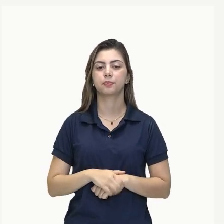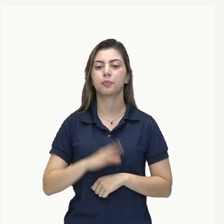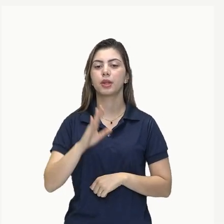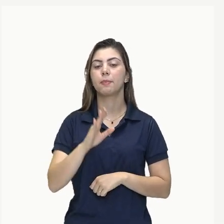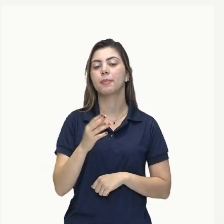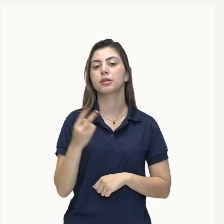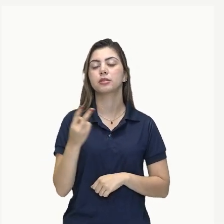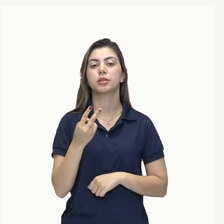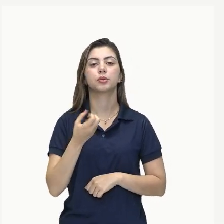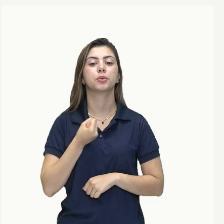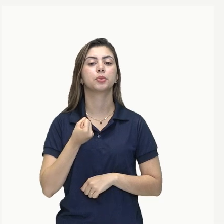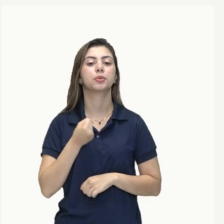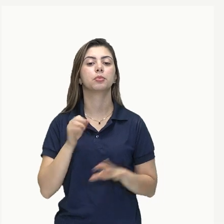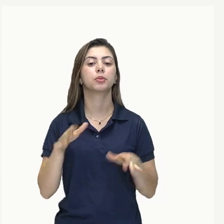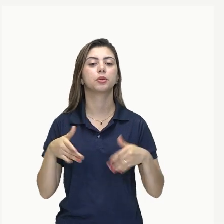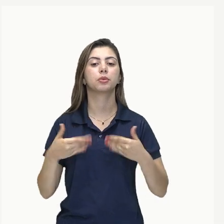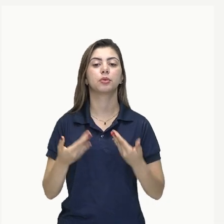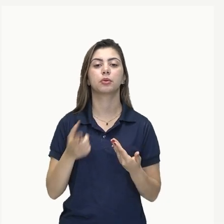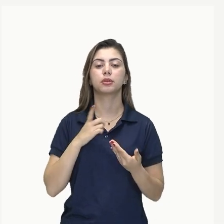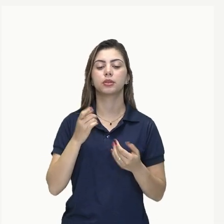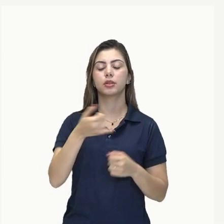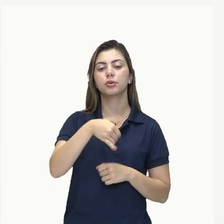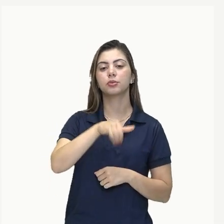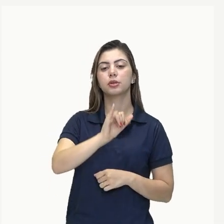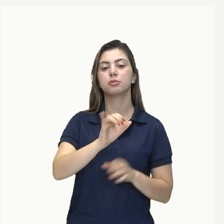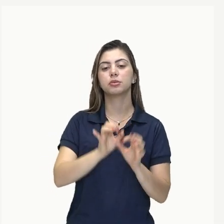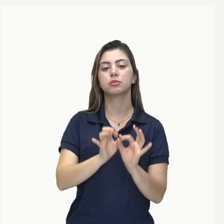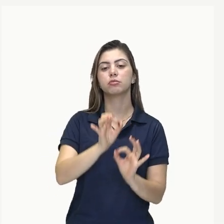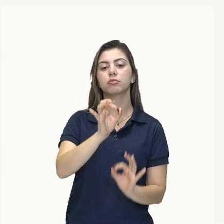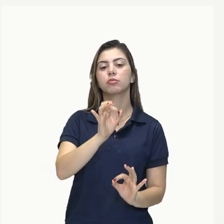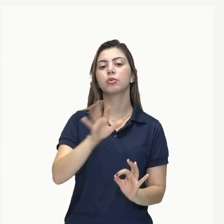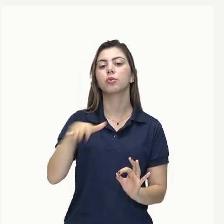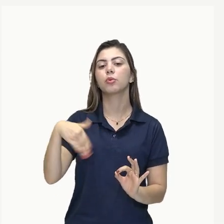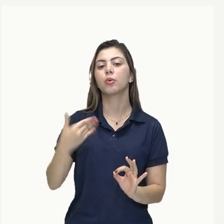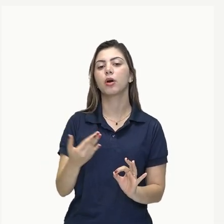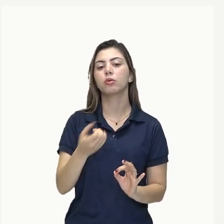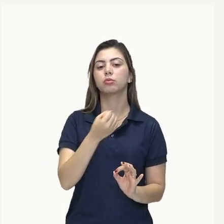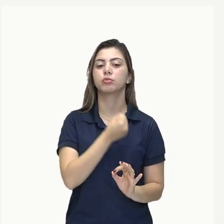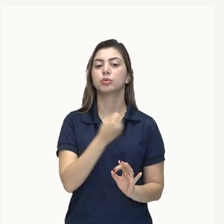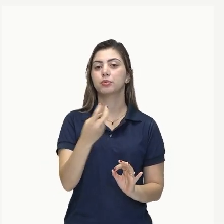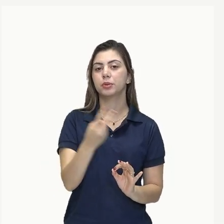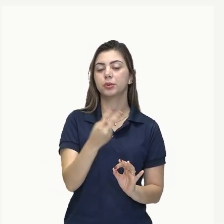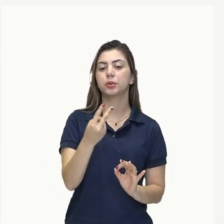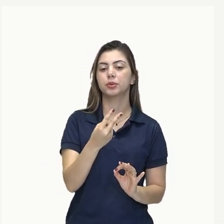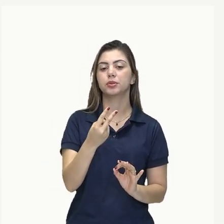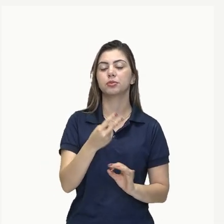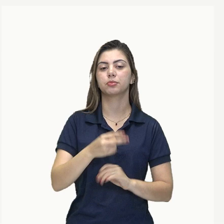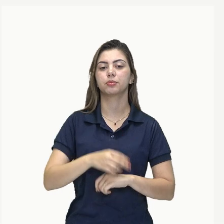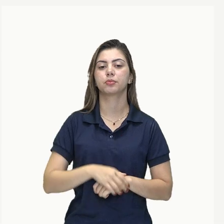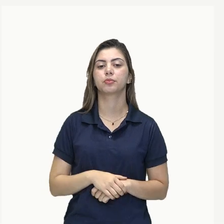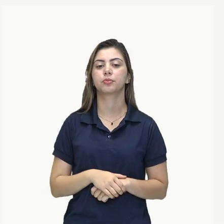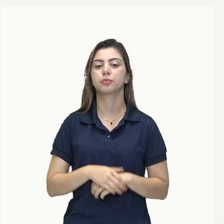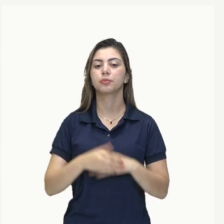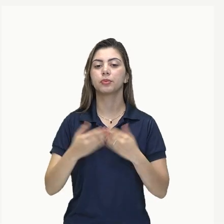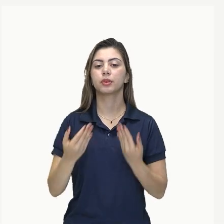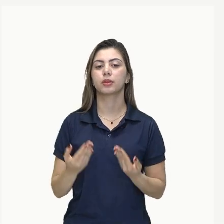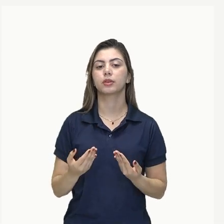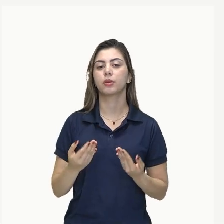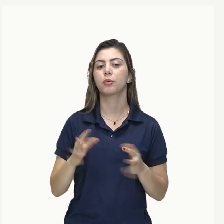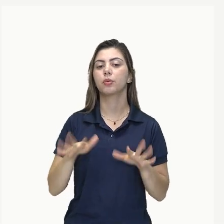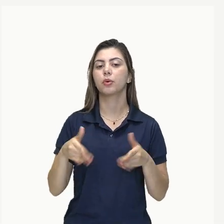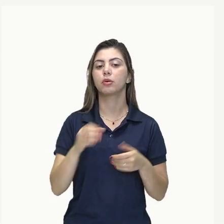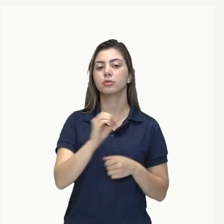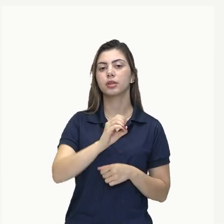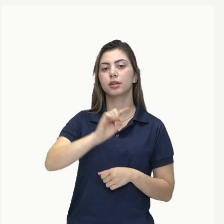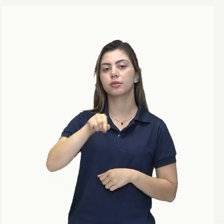segundo valor, que é o valor dele em y, é exatamente essa posição aqui, ó, onde ele está, né? No 2. Então o segundo valor